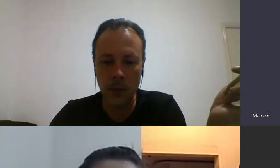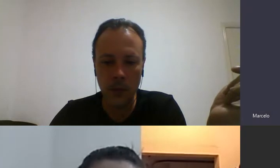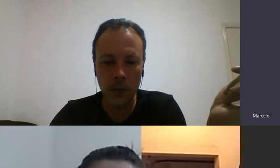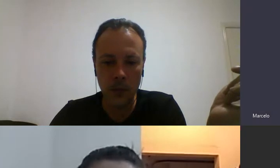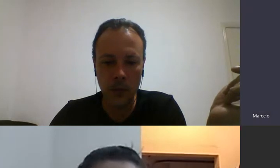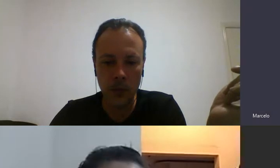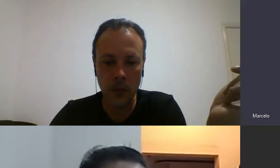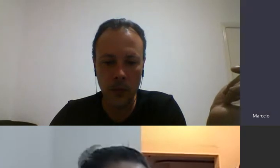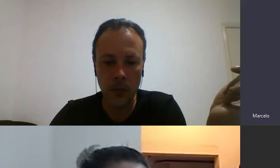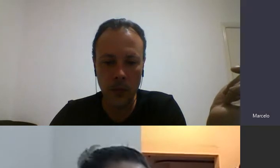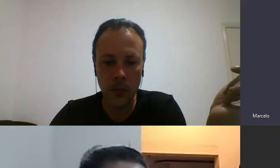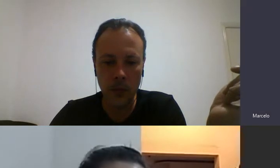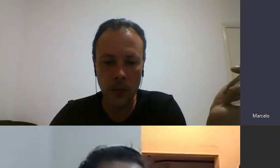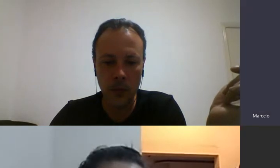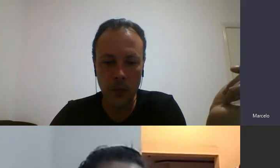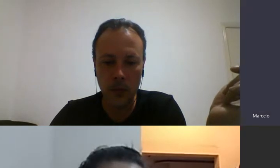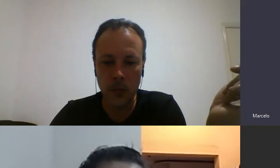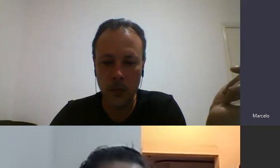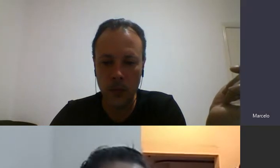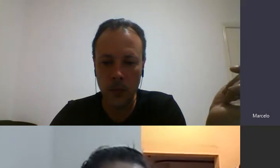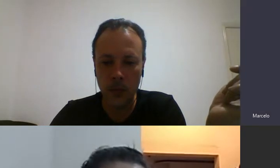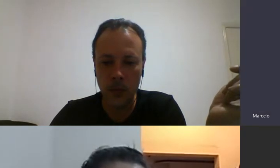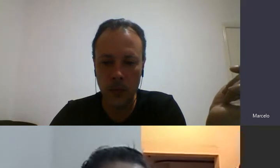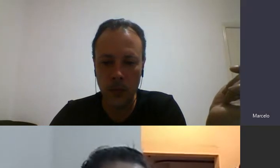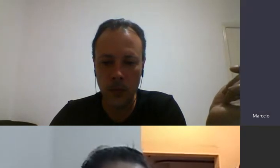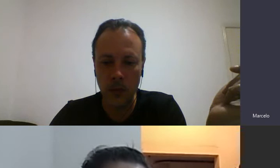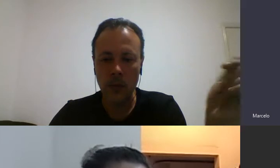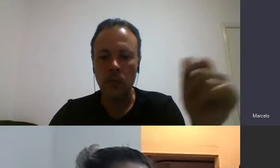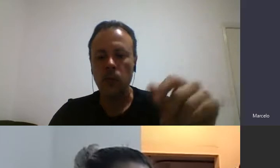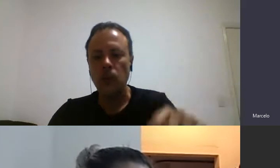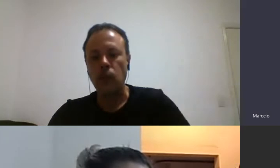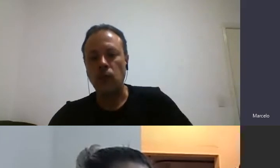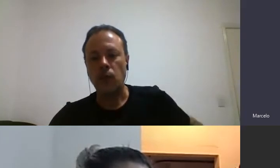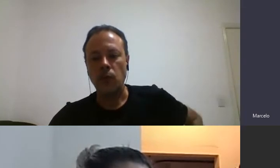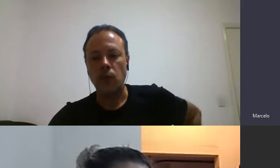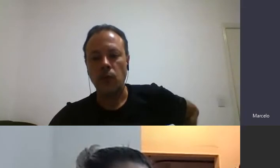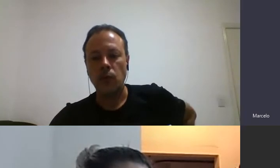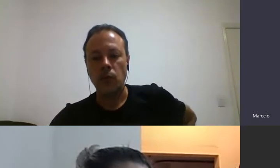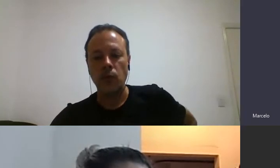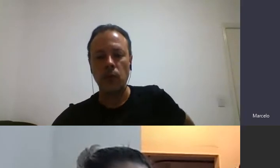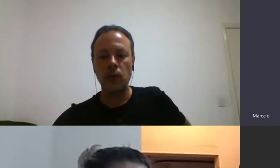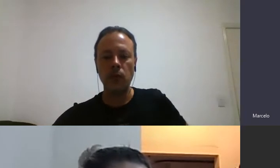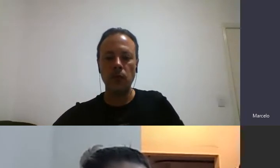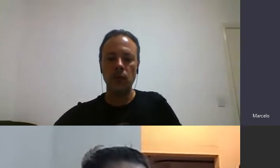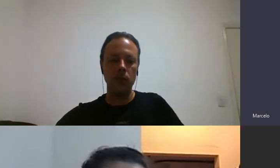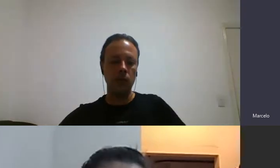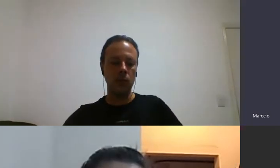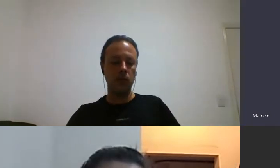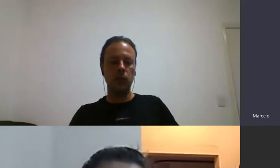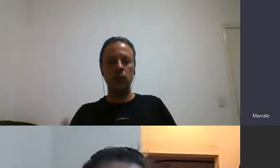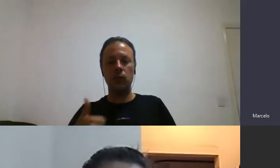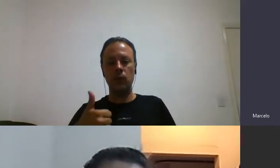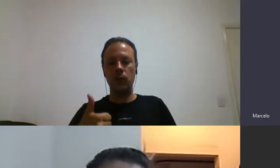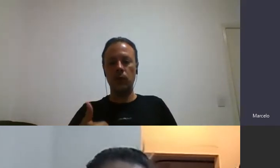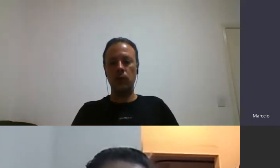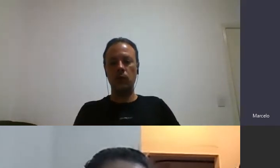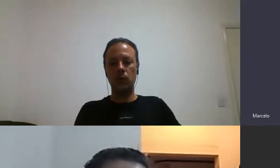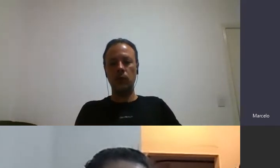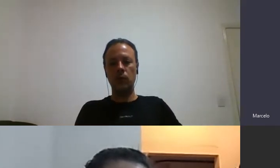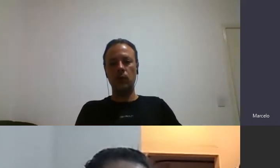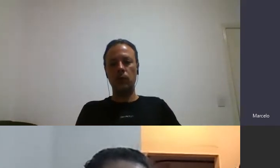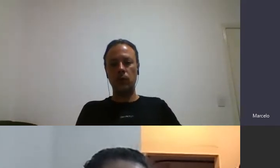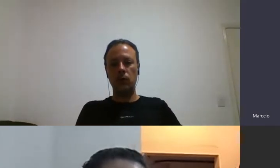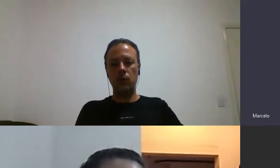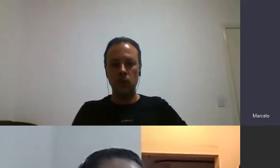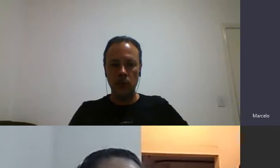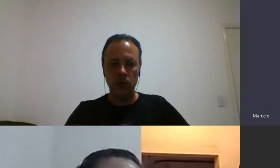foi show de bola, muito proveitosa sim. O meu receio era só referente ao conteúdo da avaliação que era anterior a esse, entendeu? Mas a aula em si